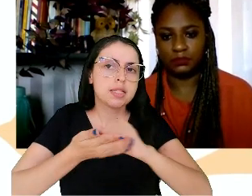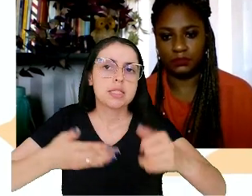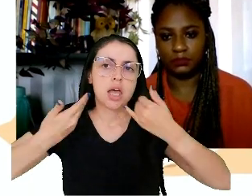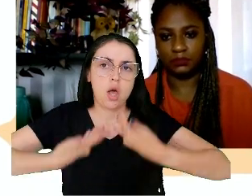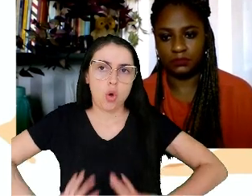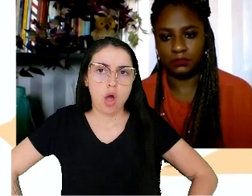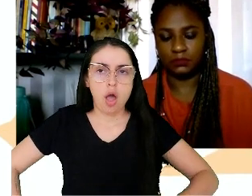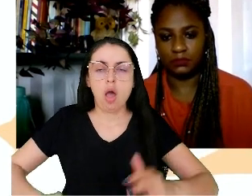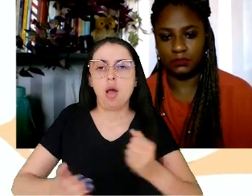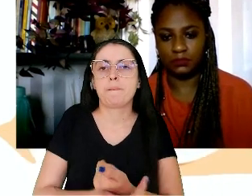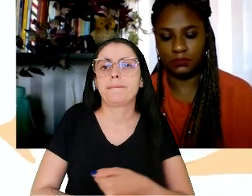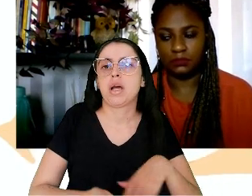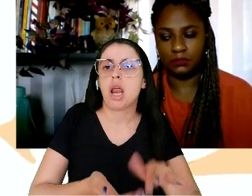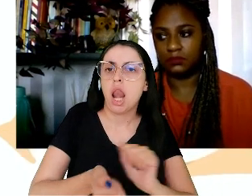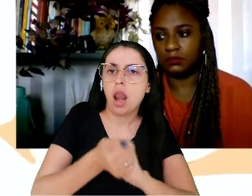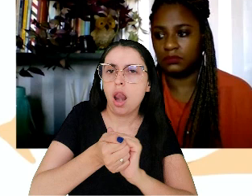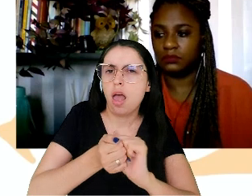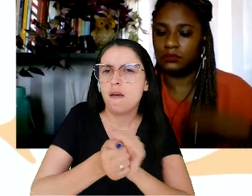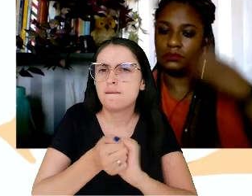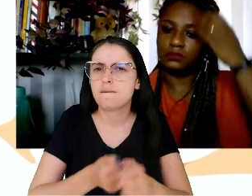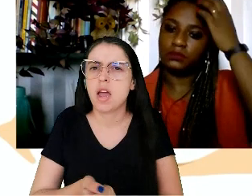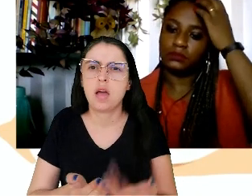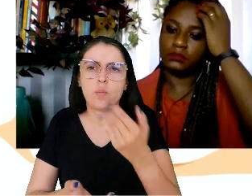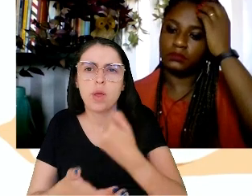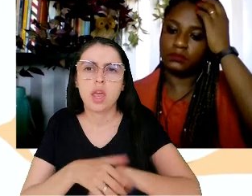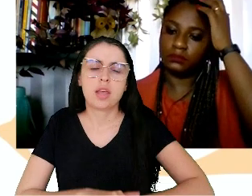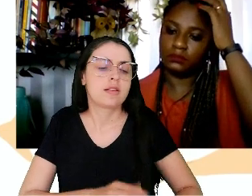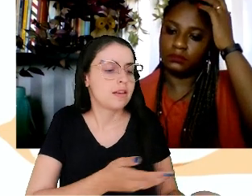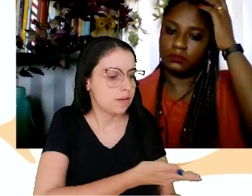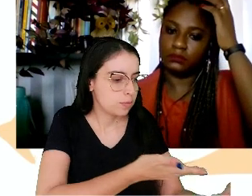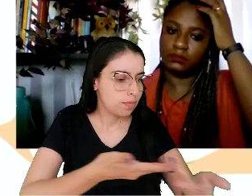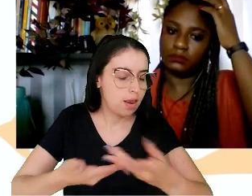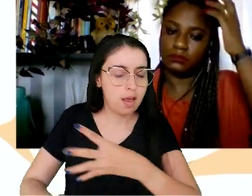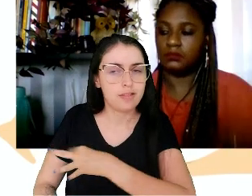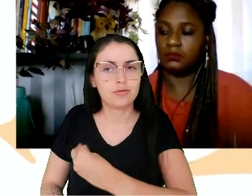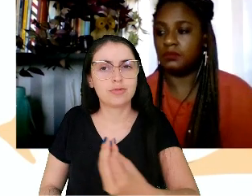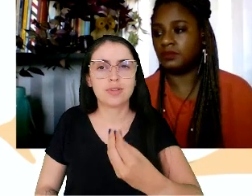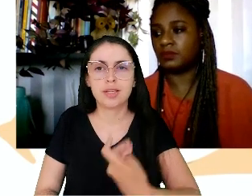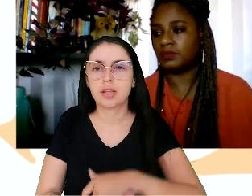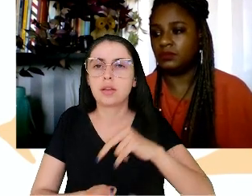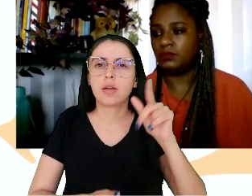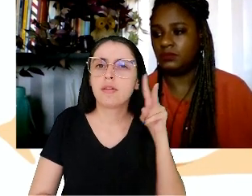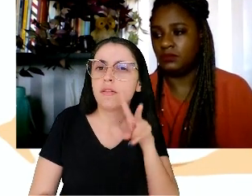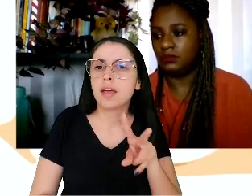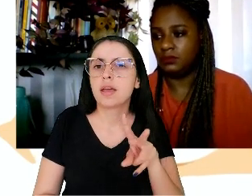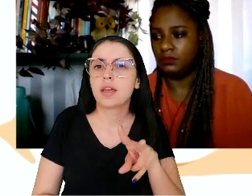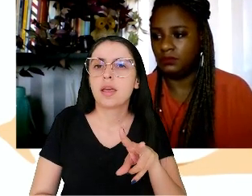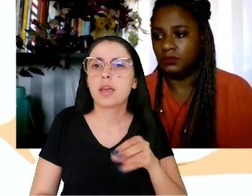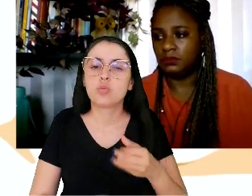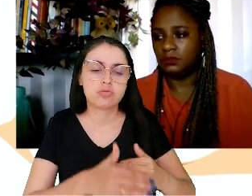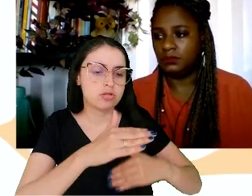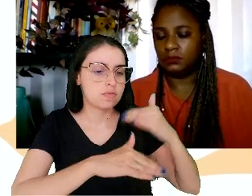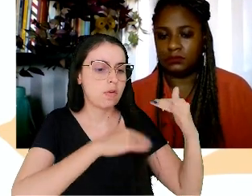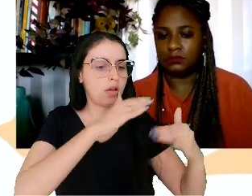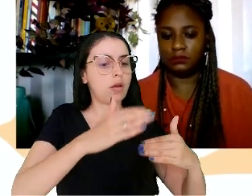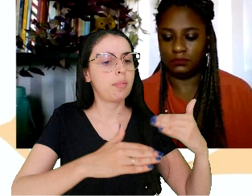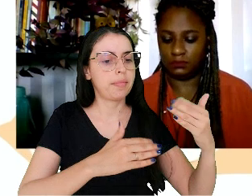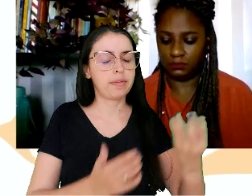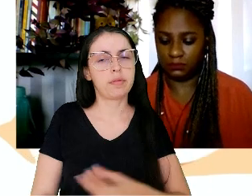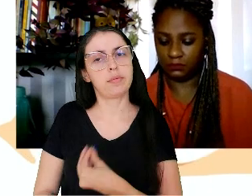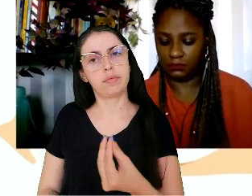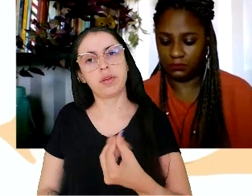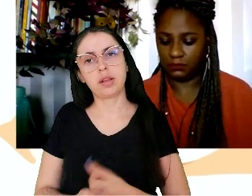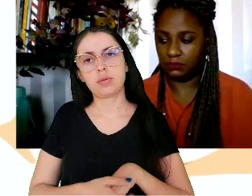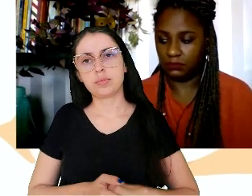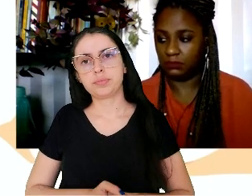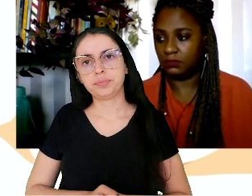passada, e no final do dia receber os filhos e ver o desenvolvimento dessa cria.